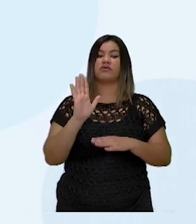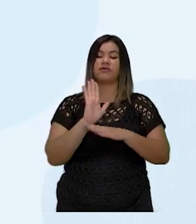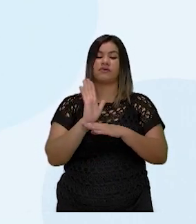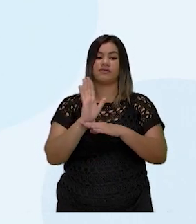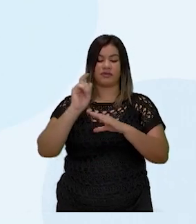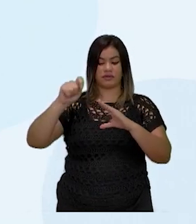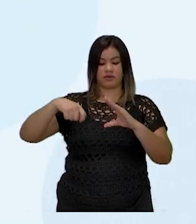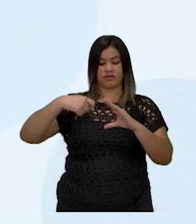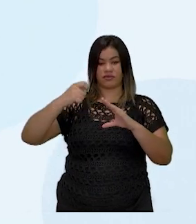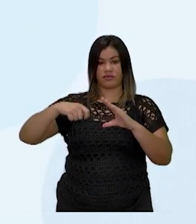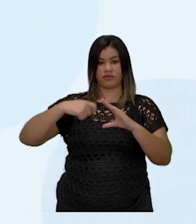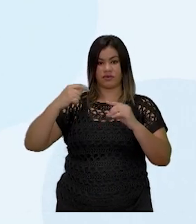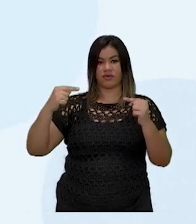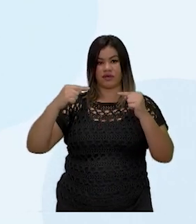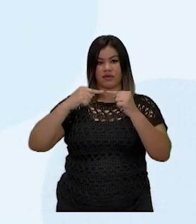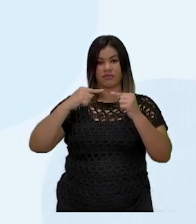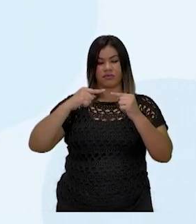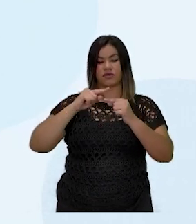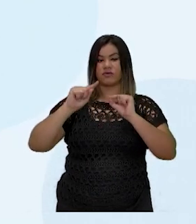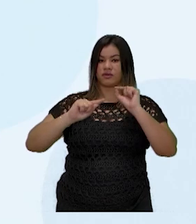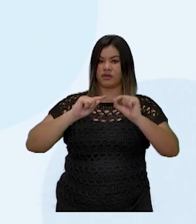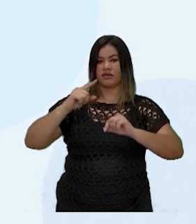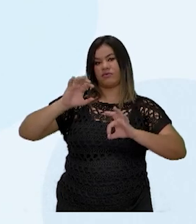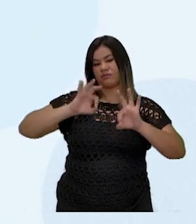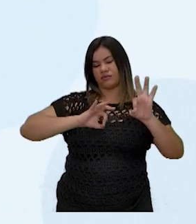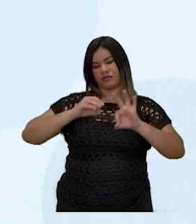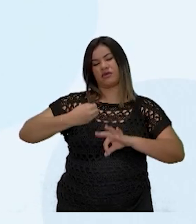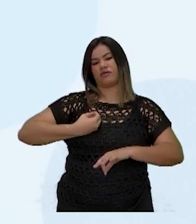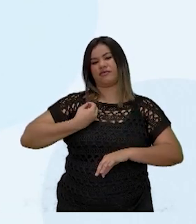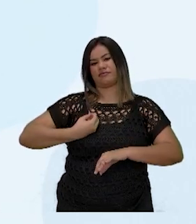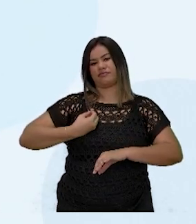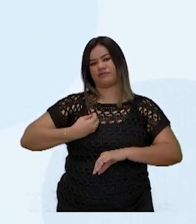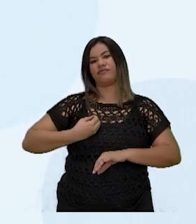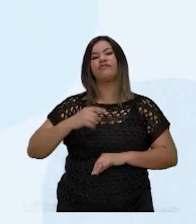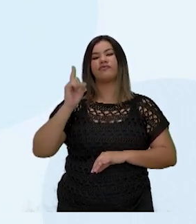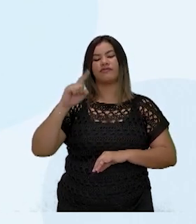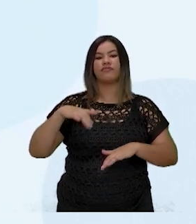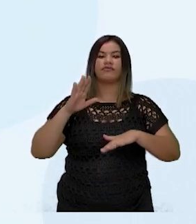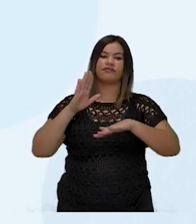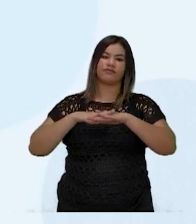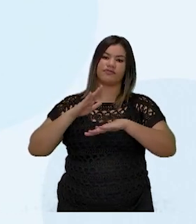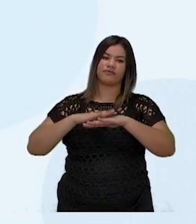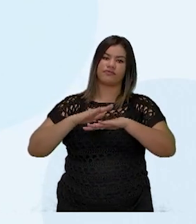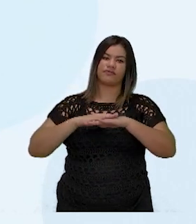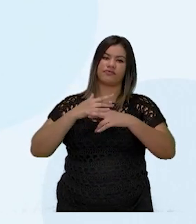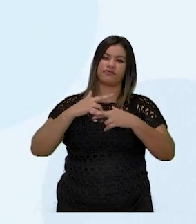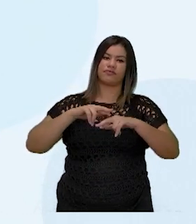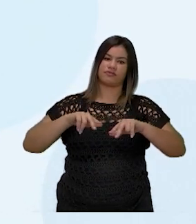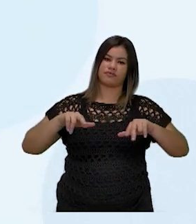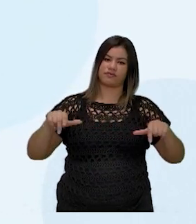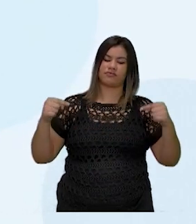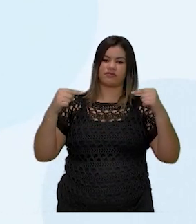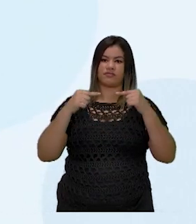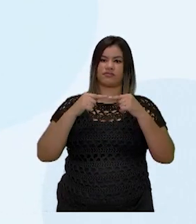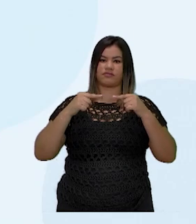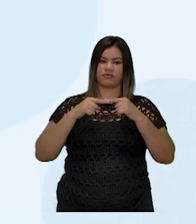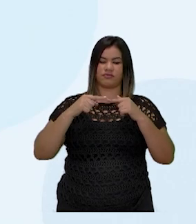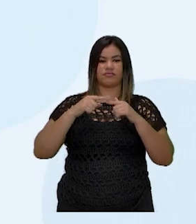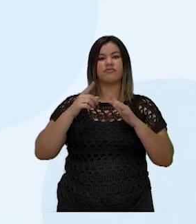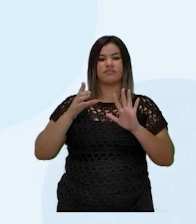os objetos de conhecimento e as habilidades que a gente quer desenvolver. Então, nesse sentido, os